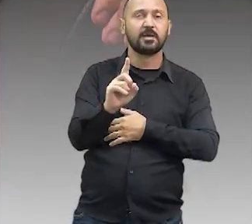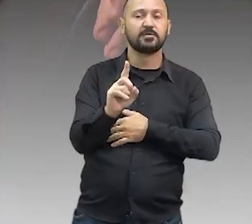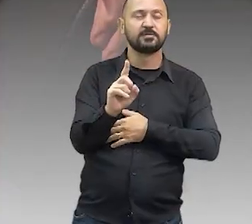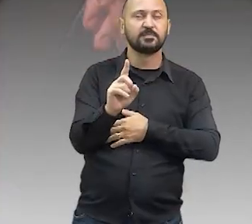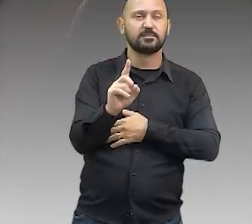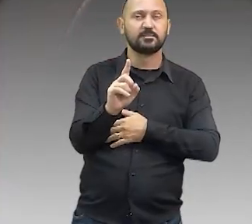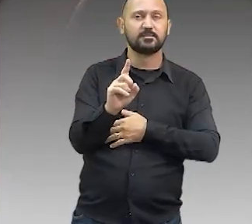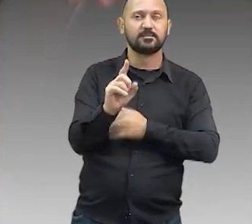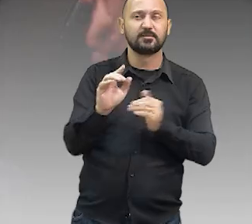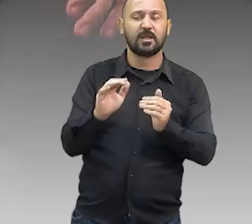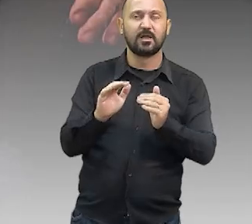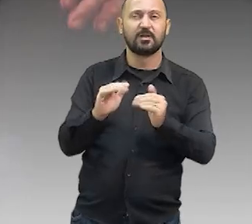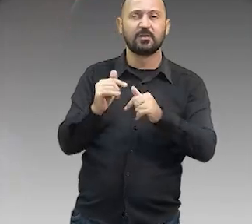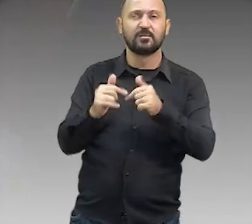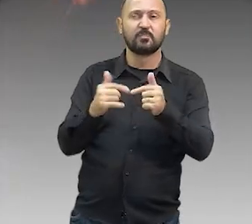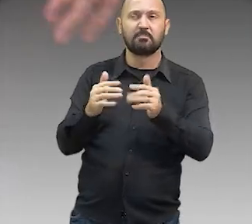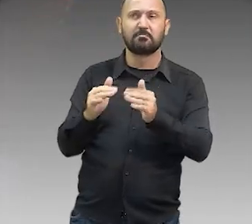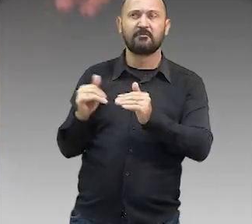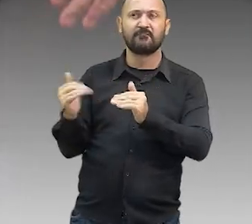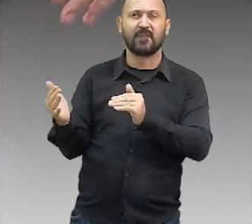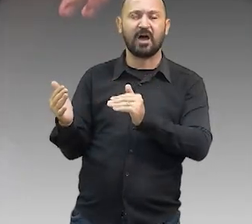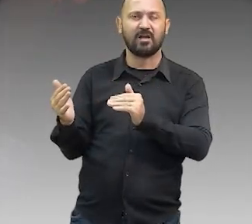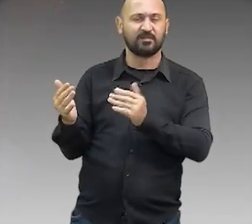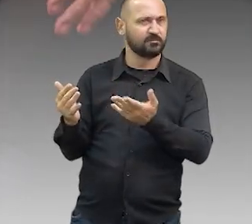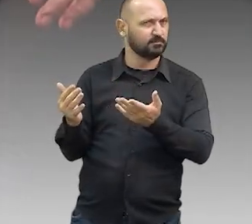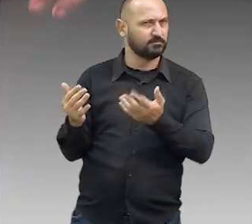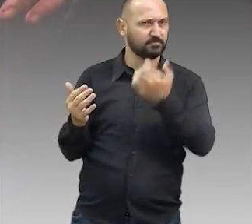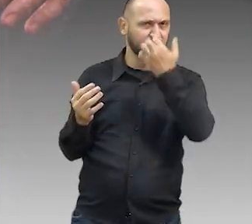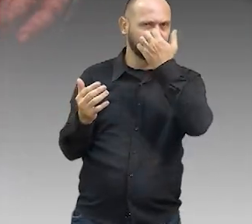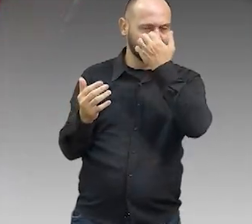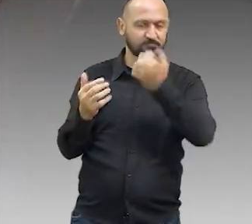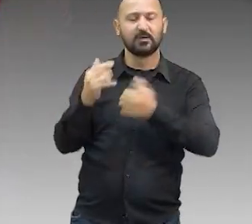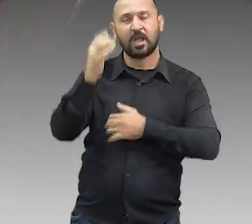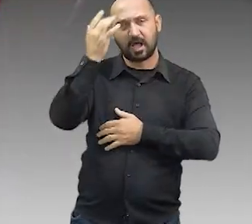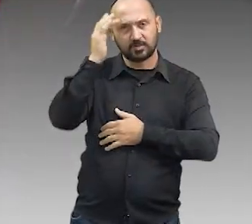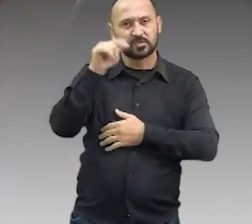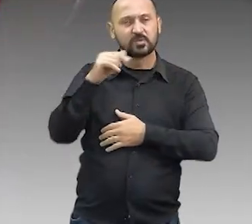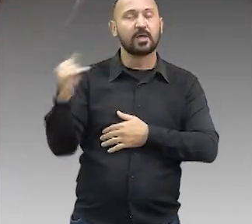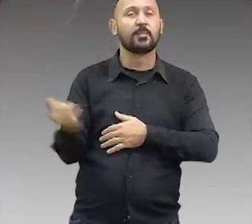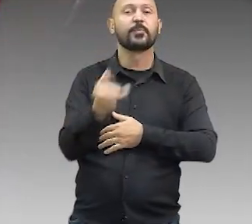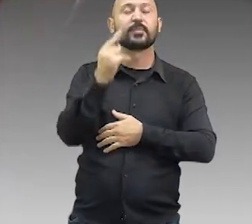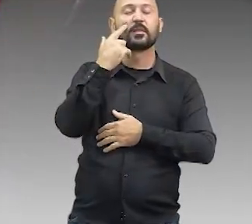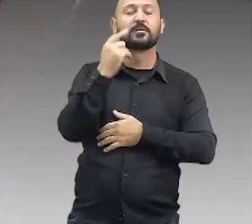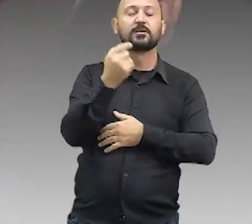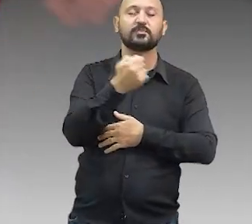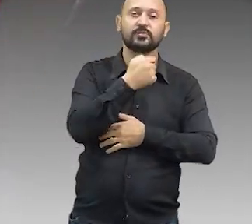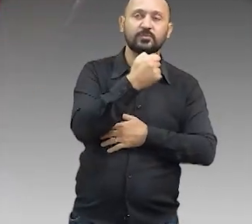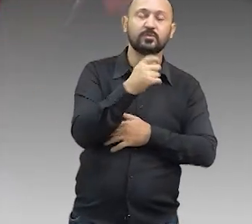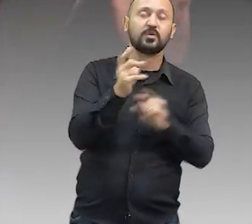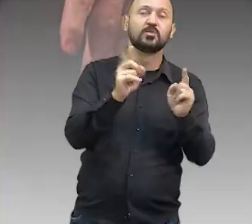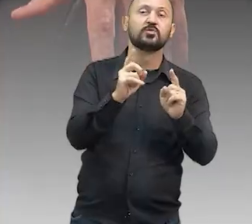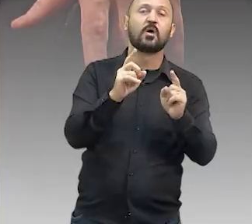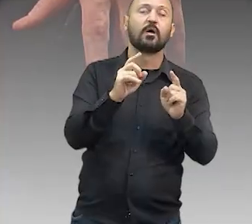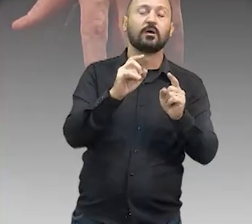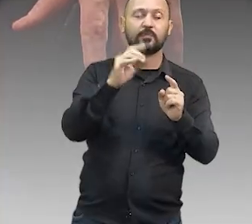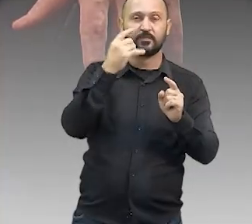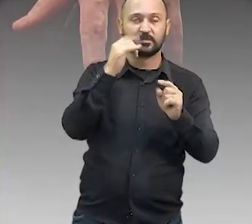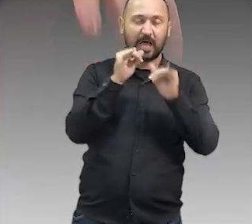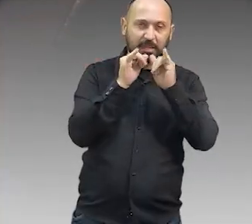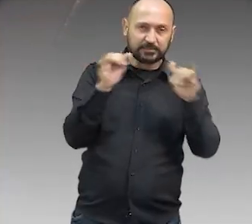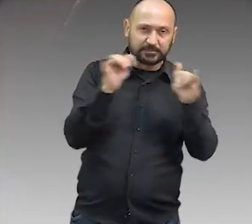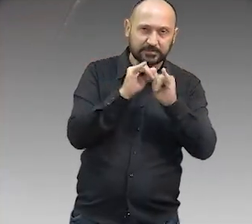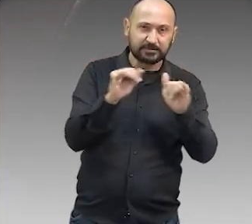Então, isso sim, acho que isso é a importância do jornalismo, está aí. Não é só você dar a notícia, você tem